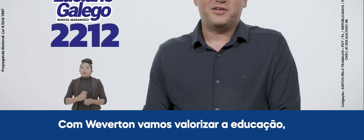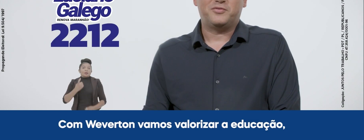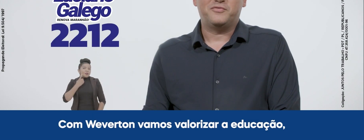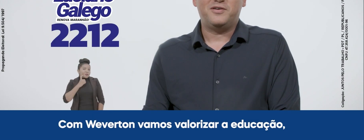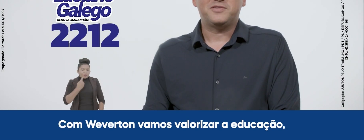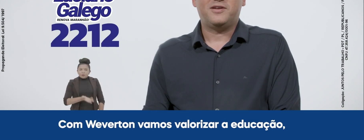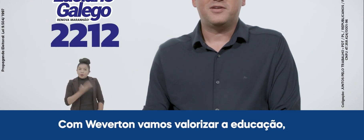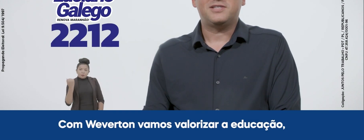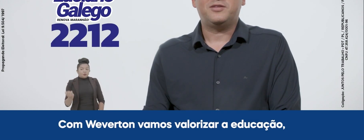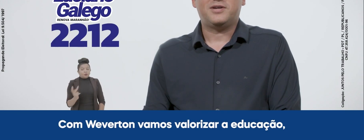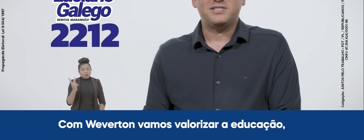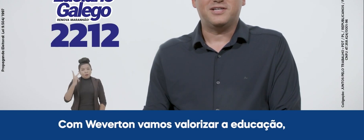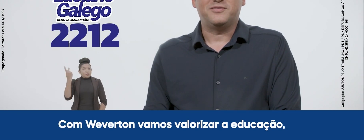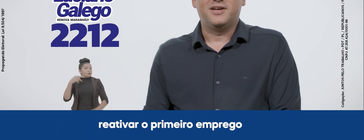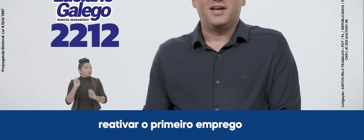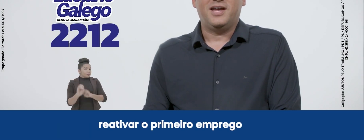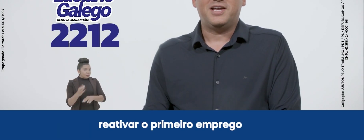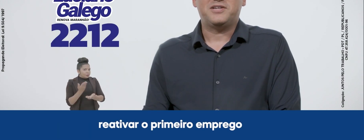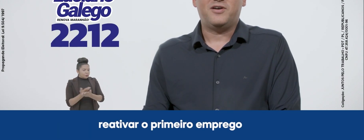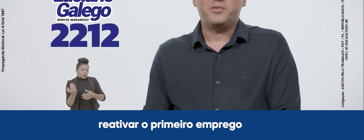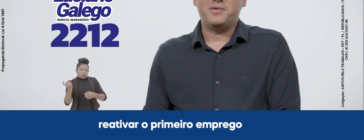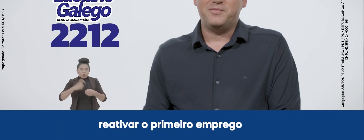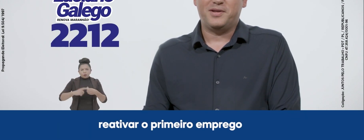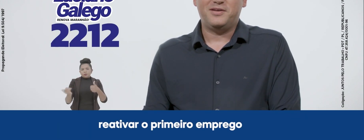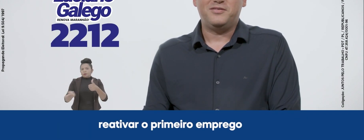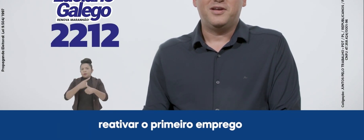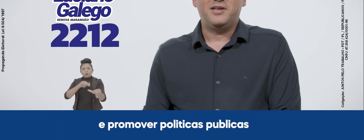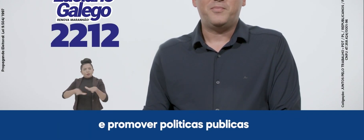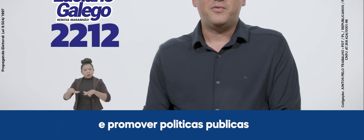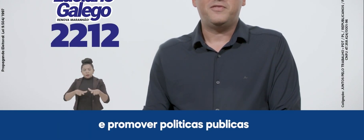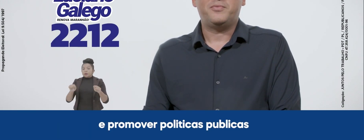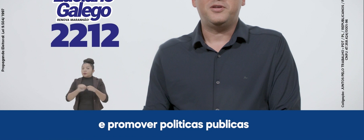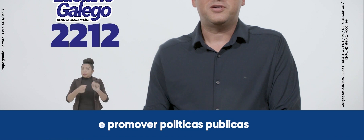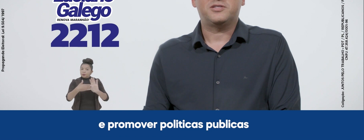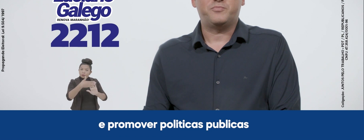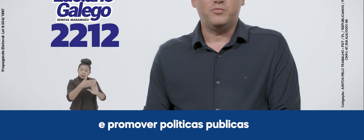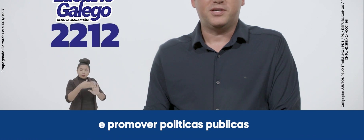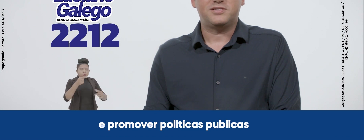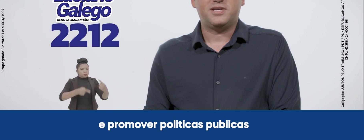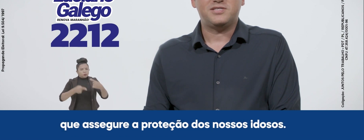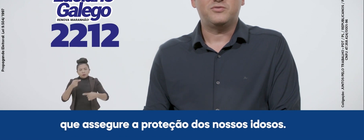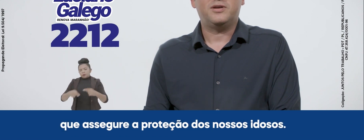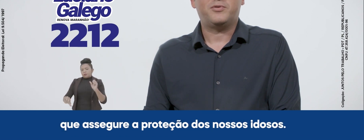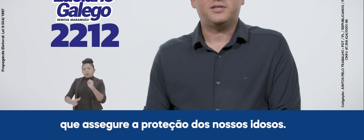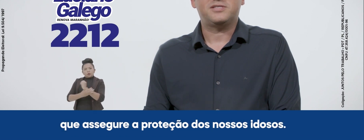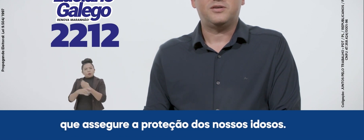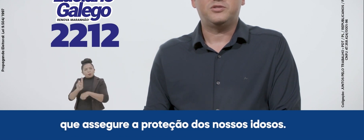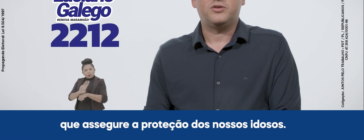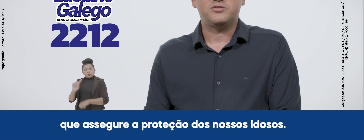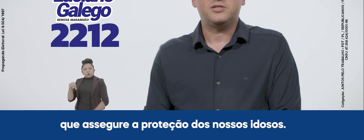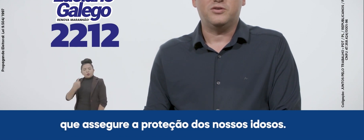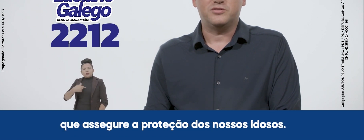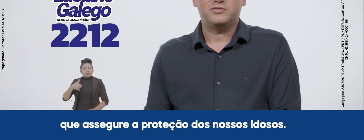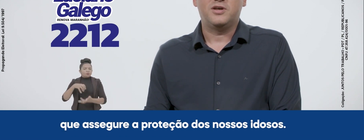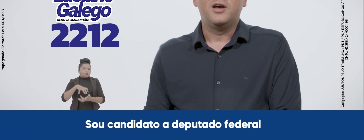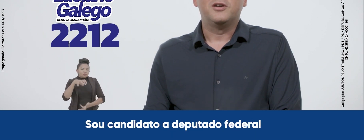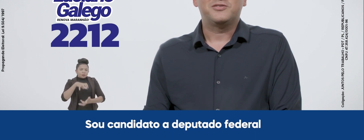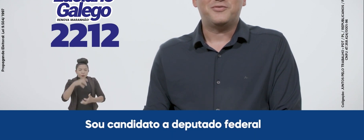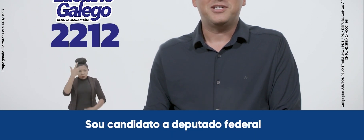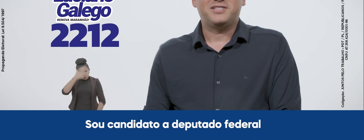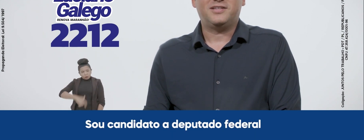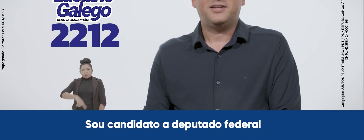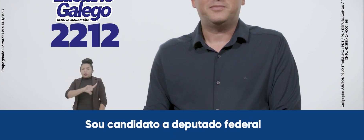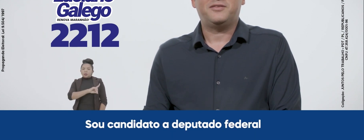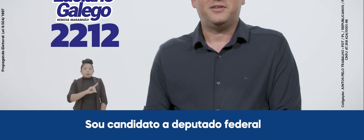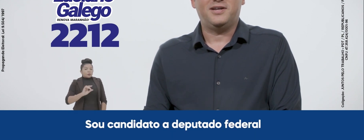Com o Everton, vamos valorizar a educação, reativar o primeiro emprego e promover políticas públicas que assegurem a proteção de nossos idosos.